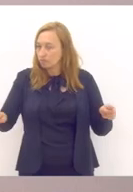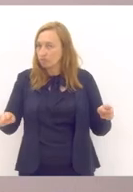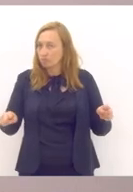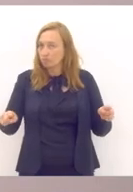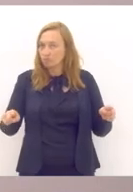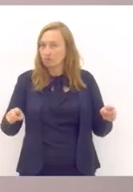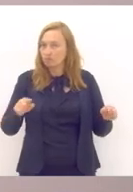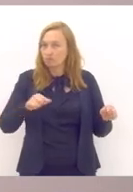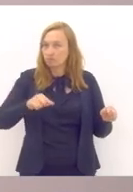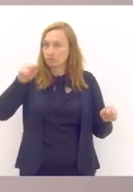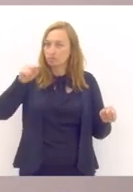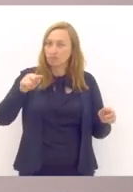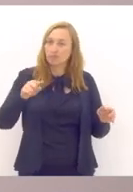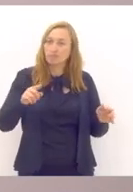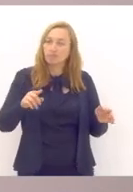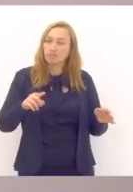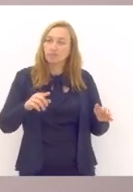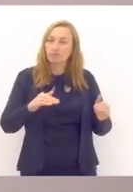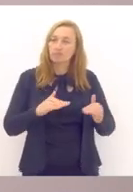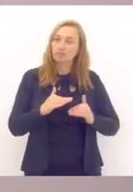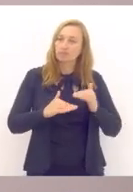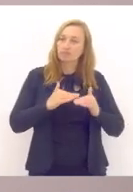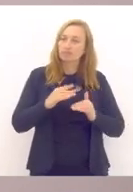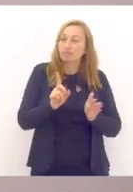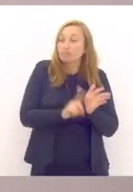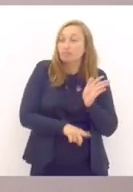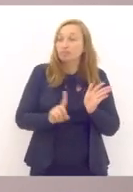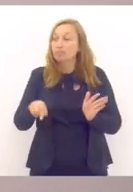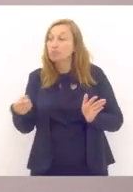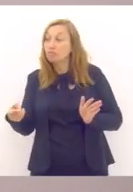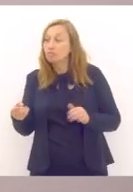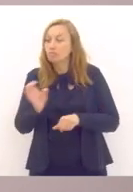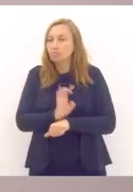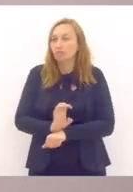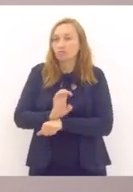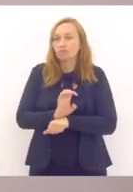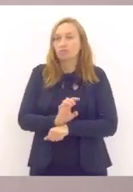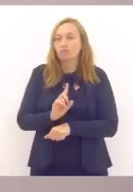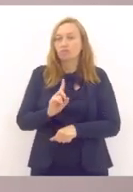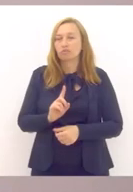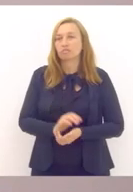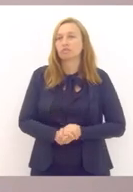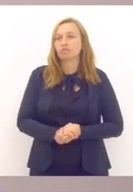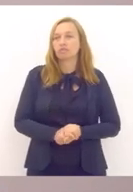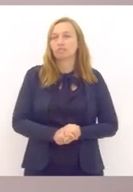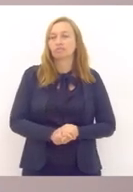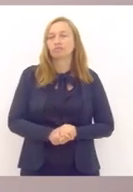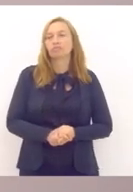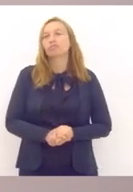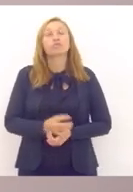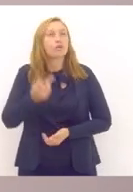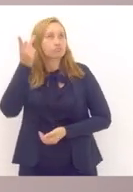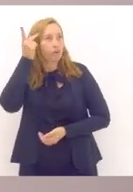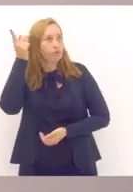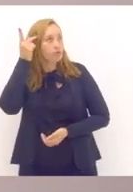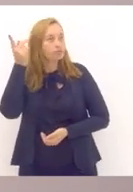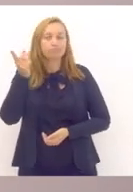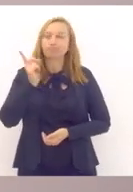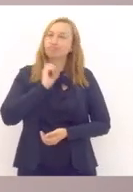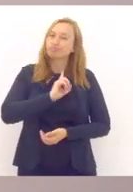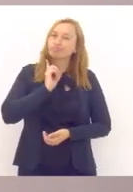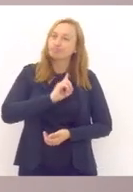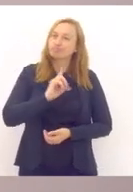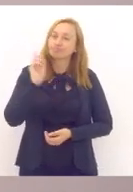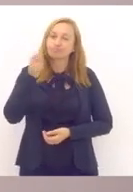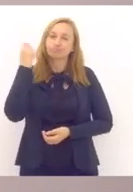que os demais estados. Nós crescemos um pouco menos que os estados que seriam nossos pares, São Paulo, Minas, Rio